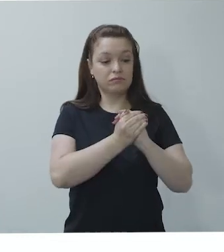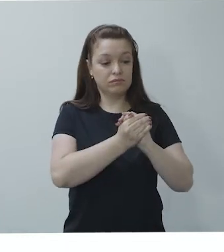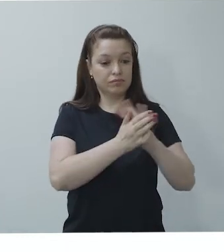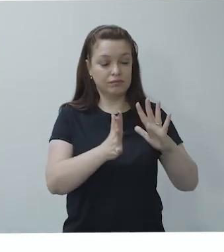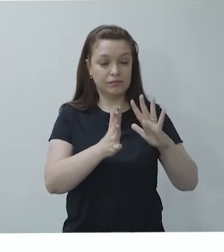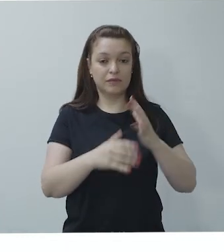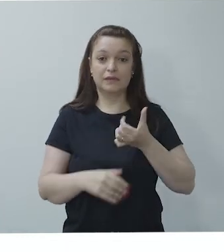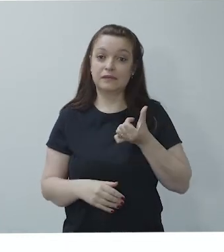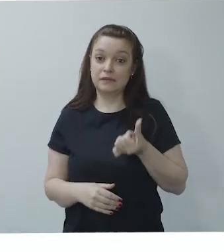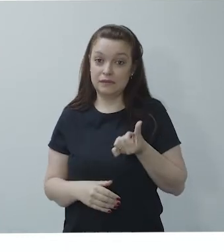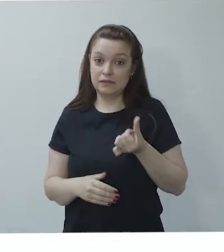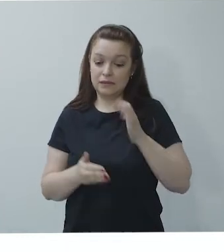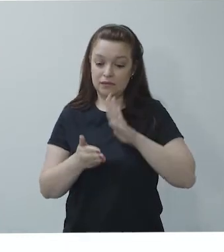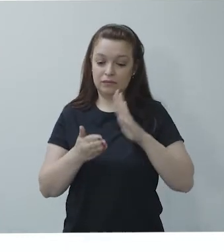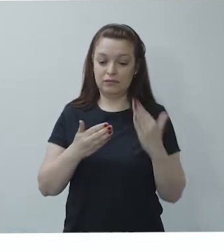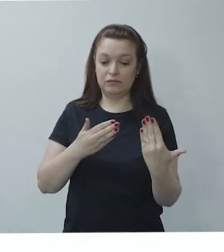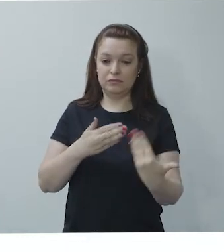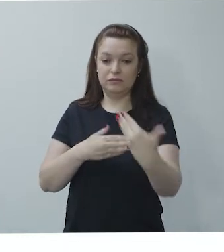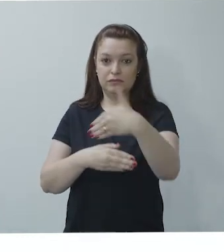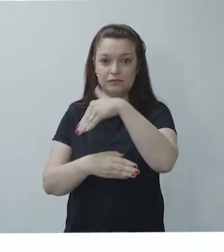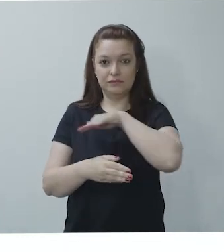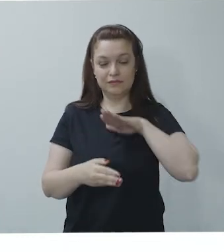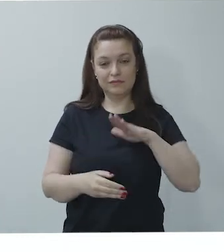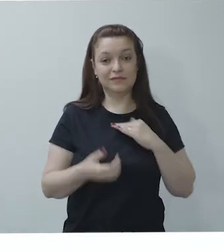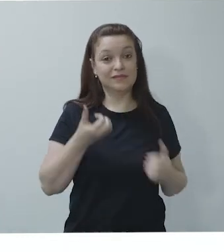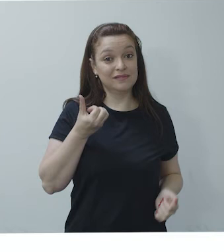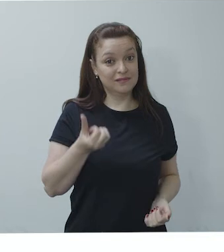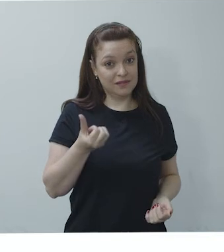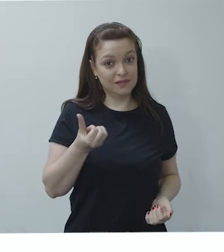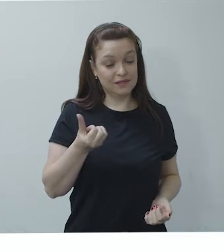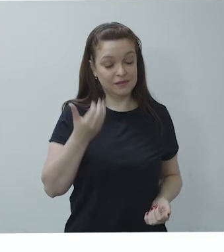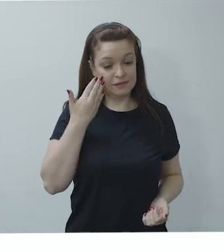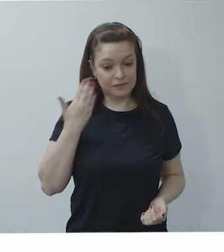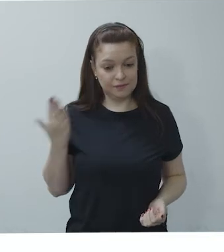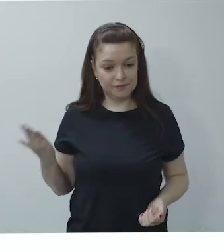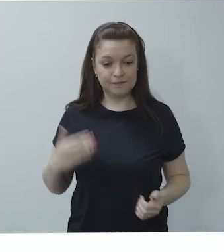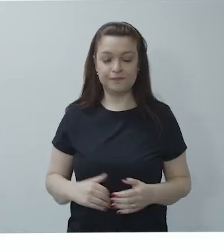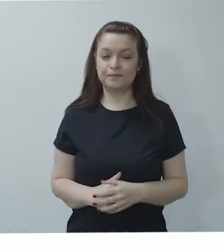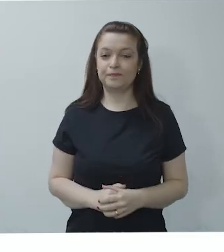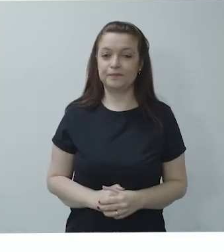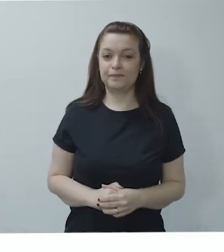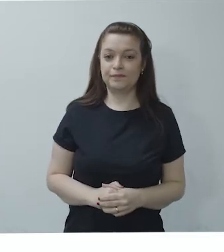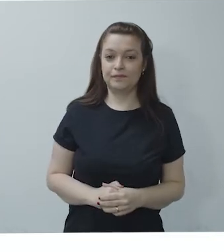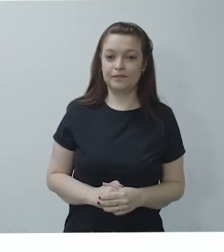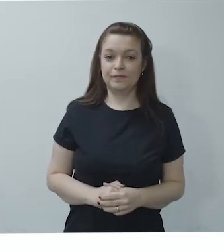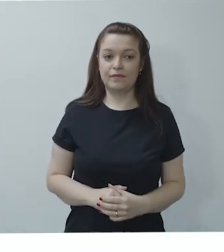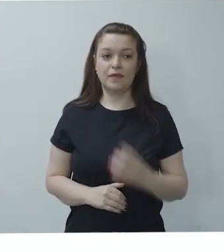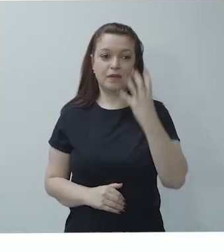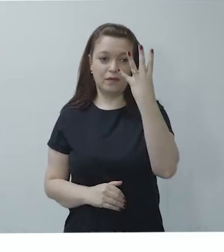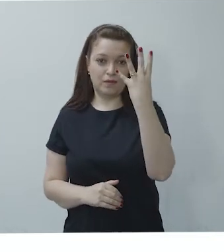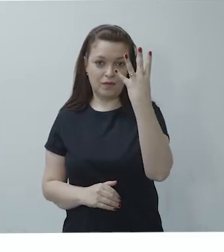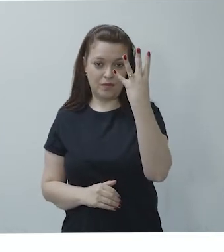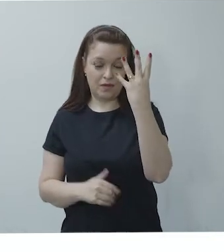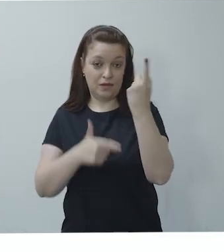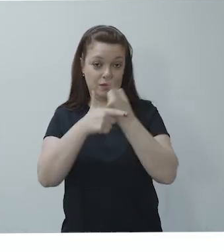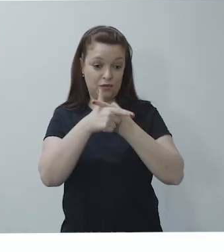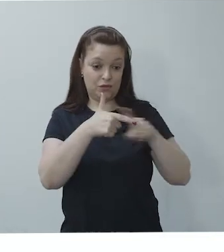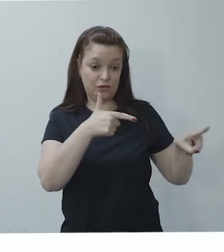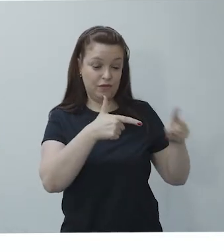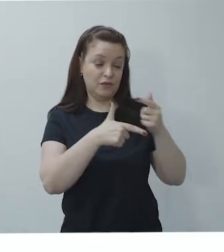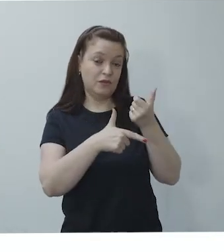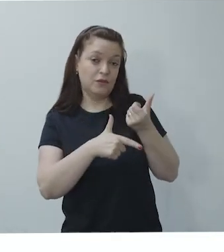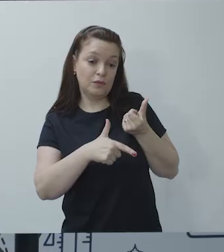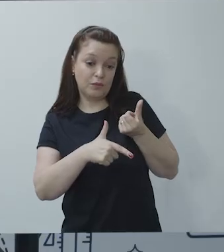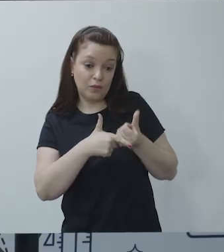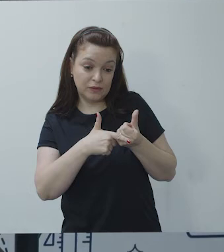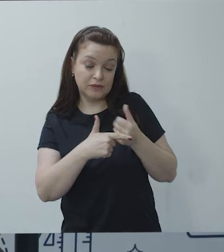do dado, 6, não é mesmo? Então, 4 dividido por 6,